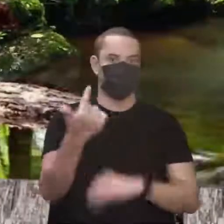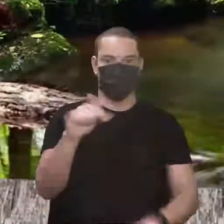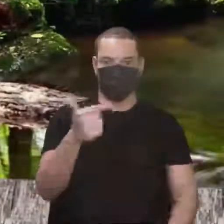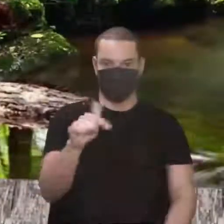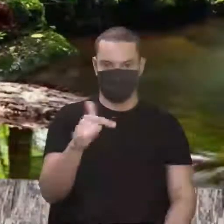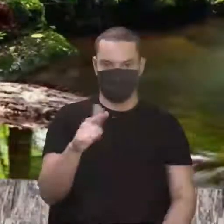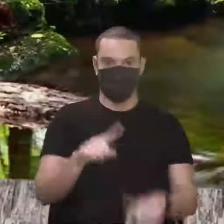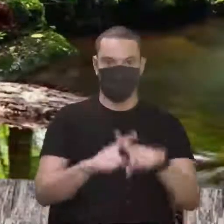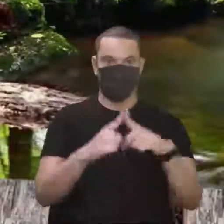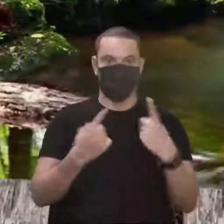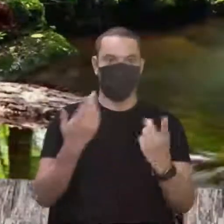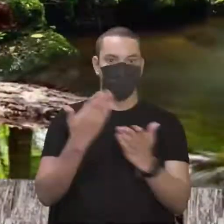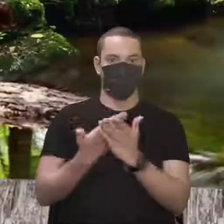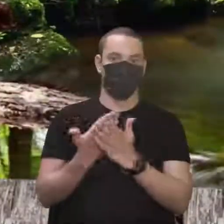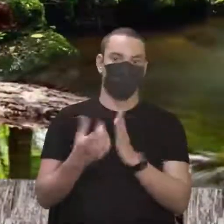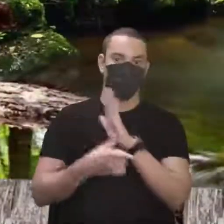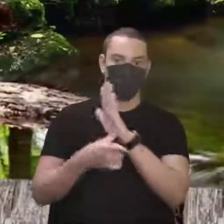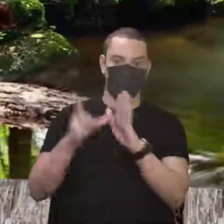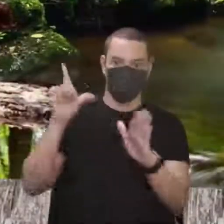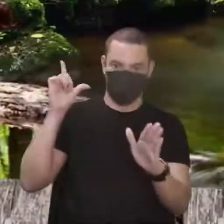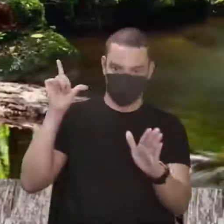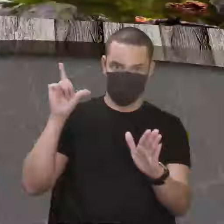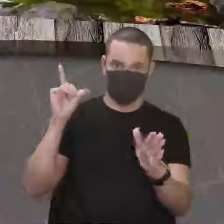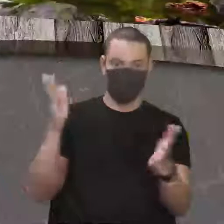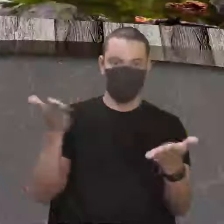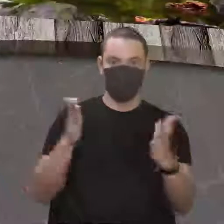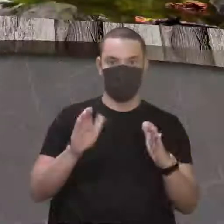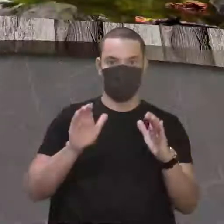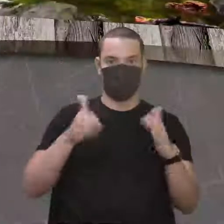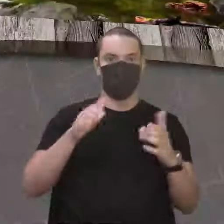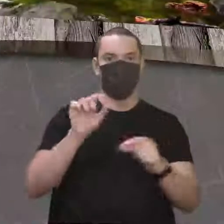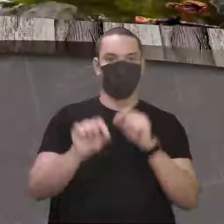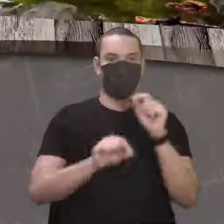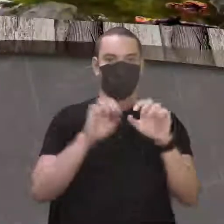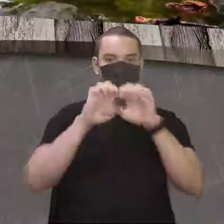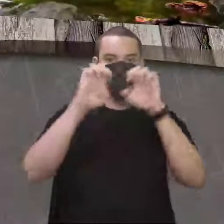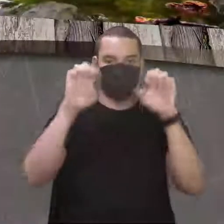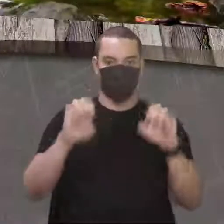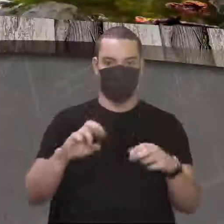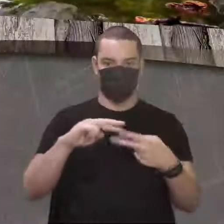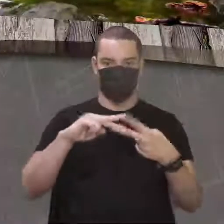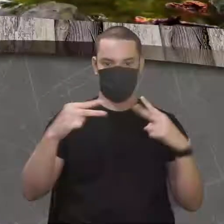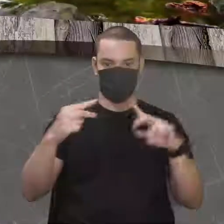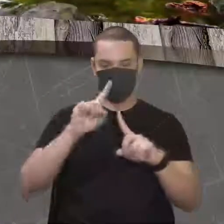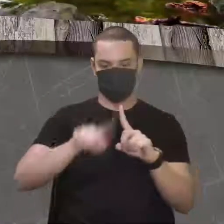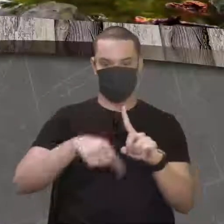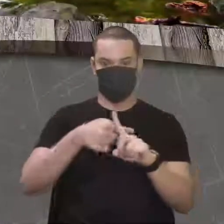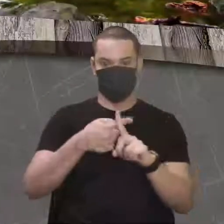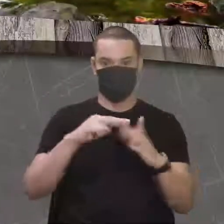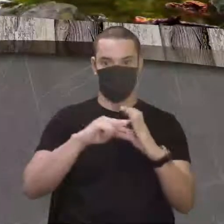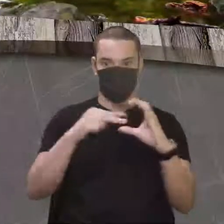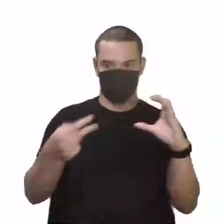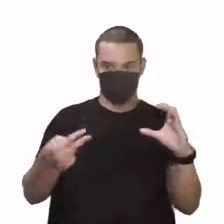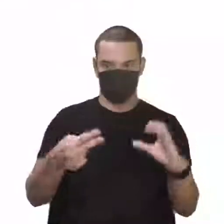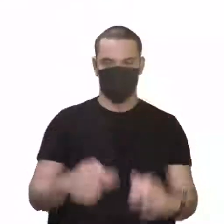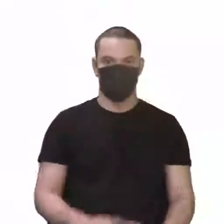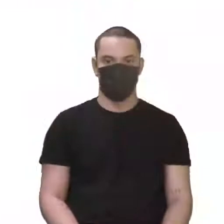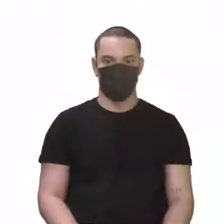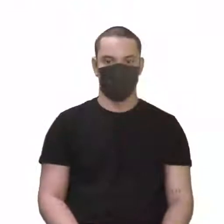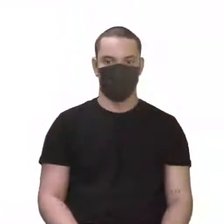bom? Mas a gente viu isso na aula anterior. Agora, o nosso foco é a estrutura do DNA e a questão do genoma, tá bom? Vamos continuar?